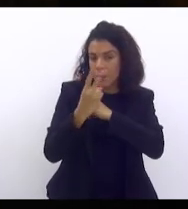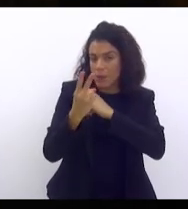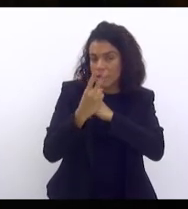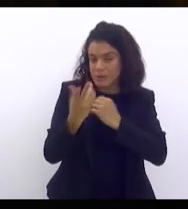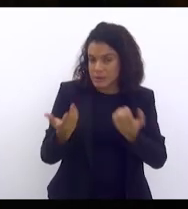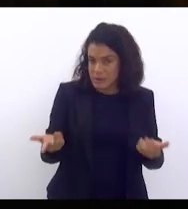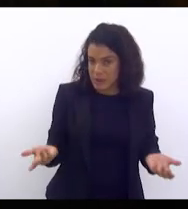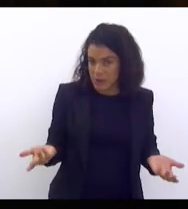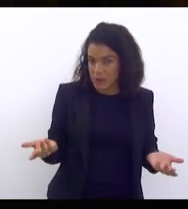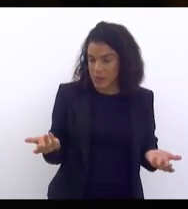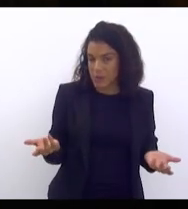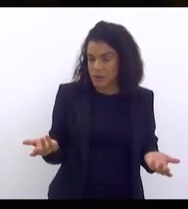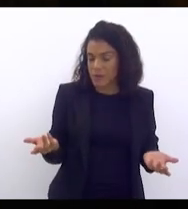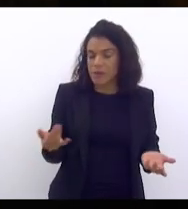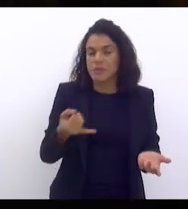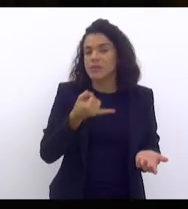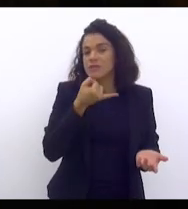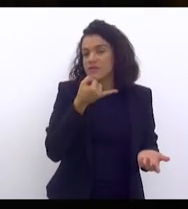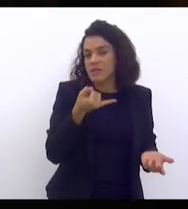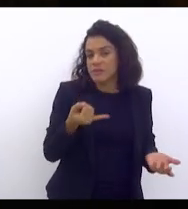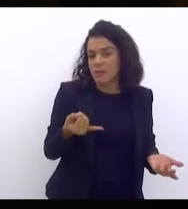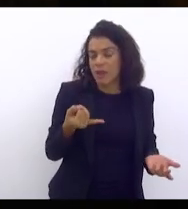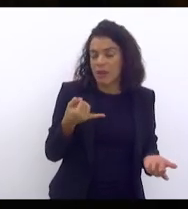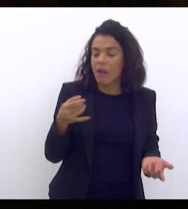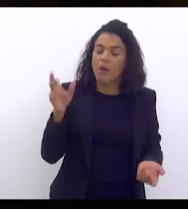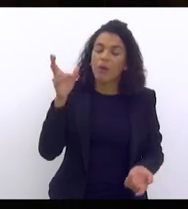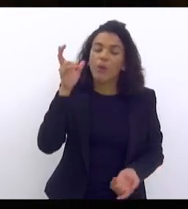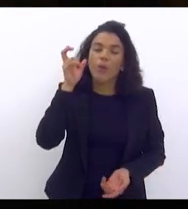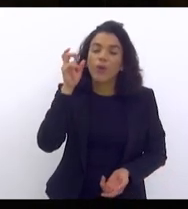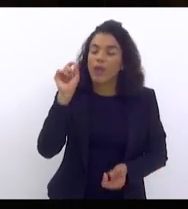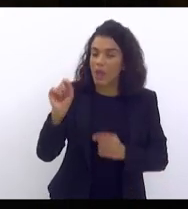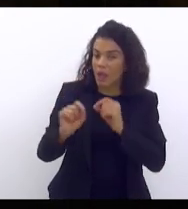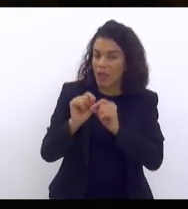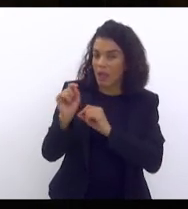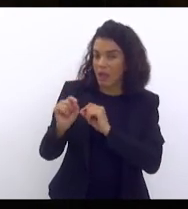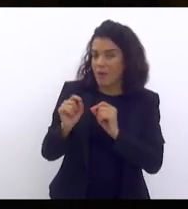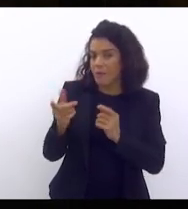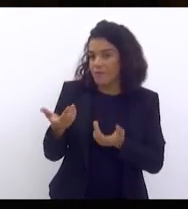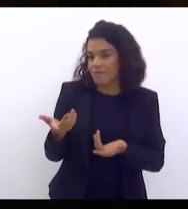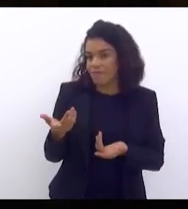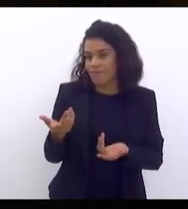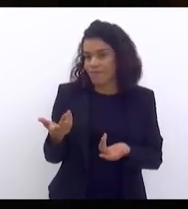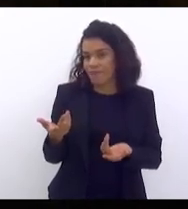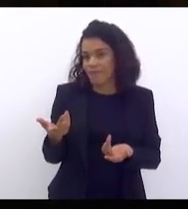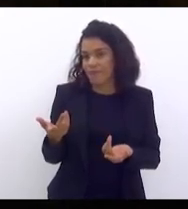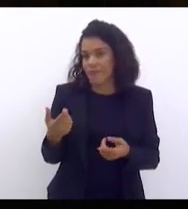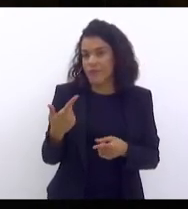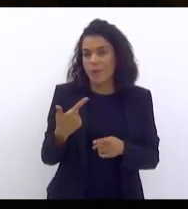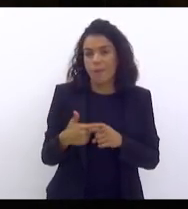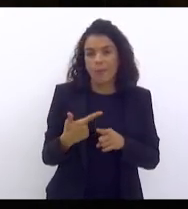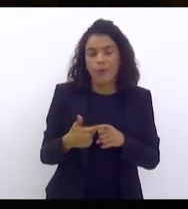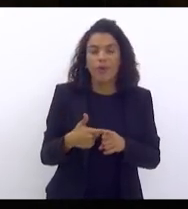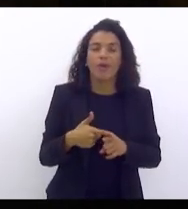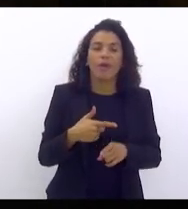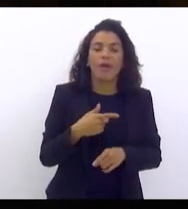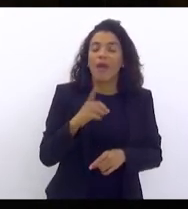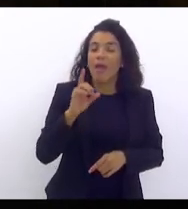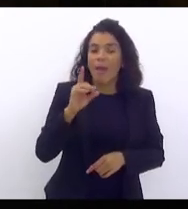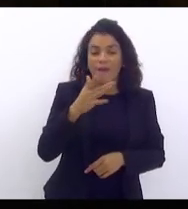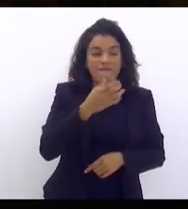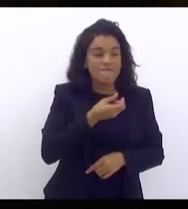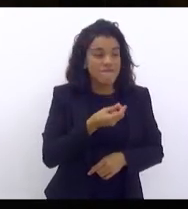e, infelizmente, o que a gente começa a ouvir é sempre isso, a saudade que fica, porque são companheiros que